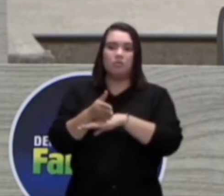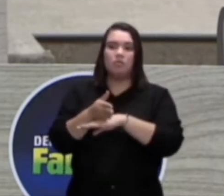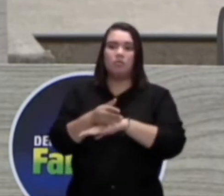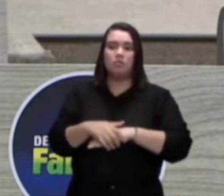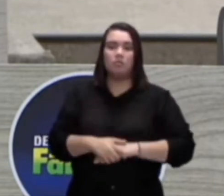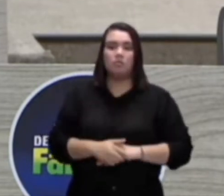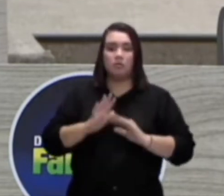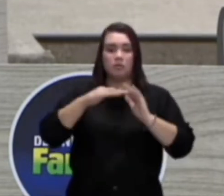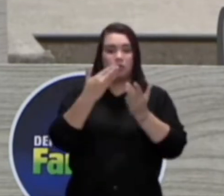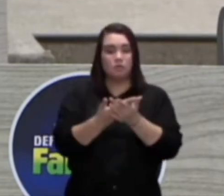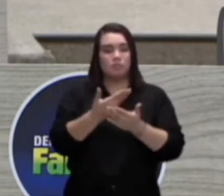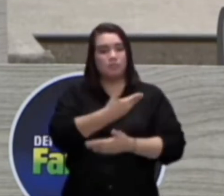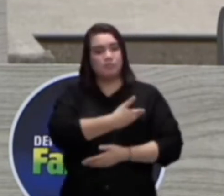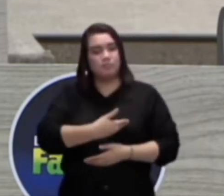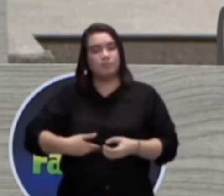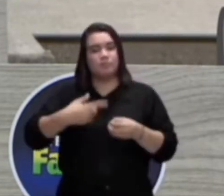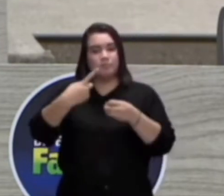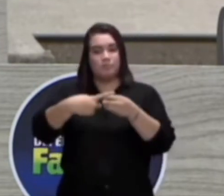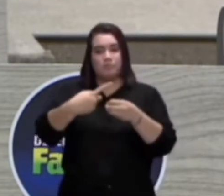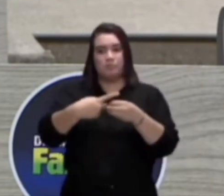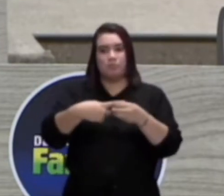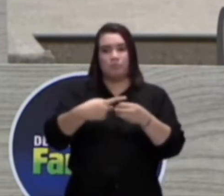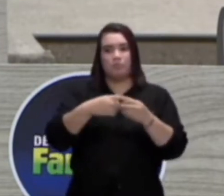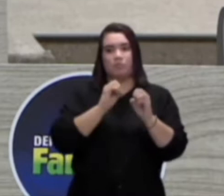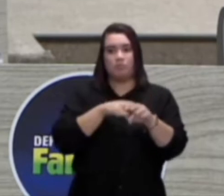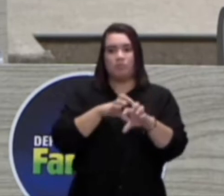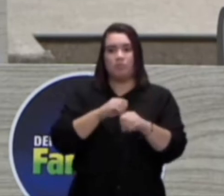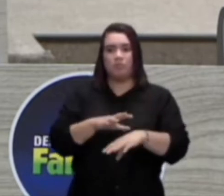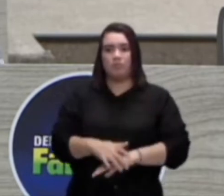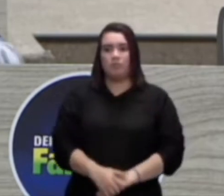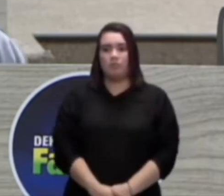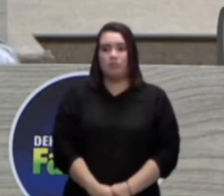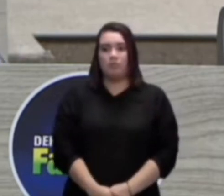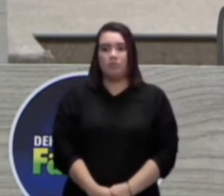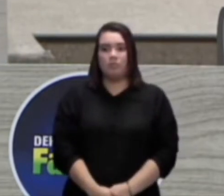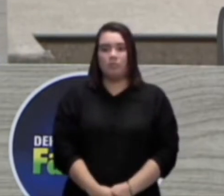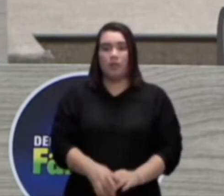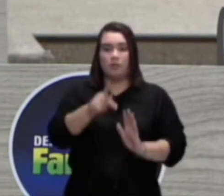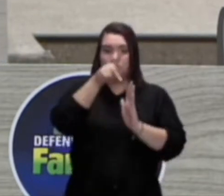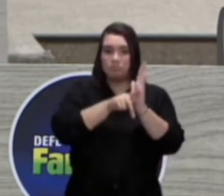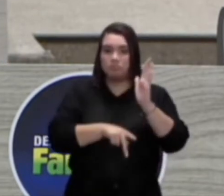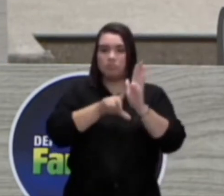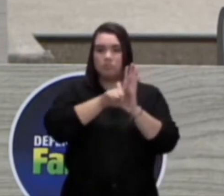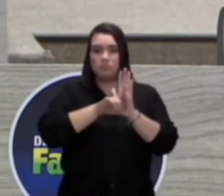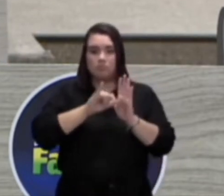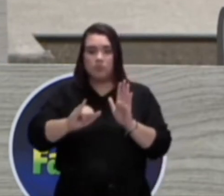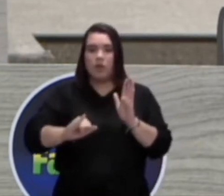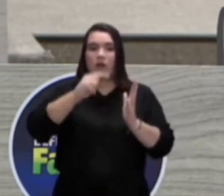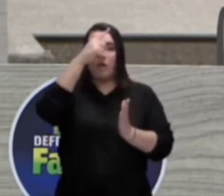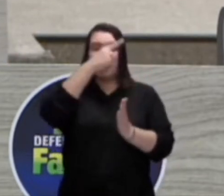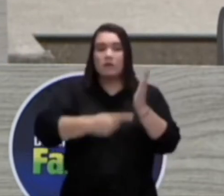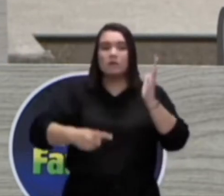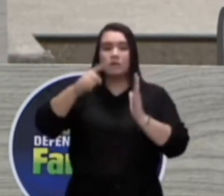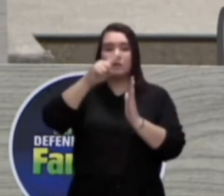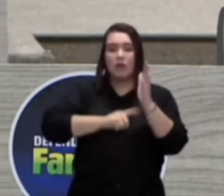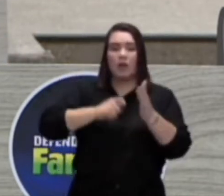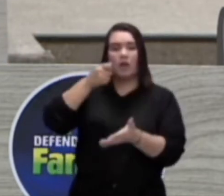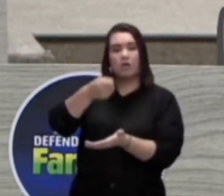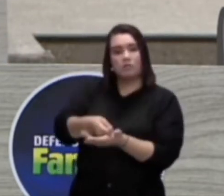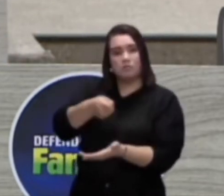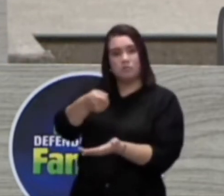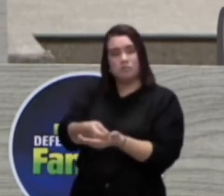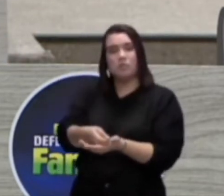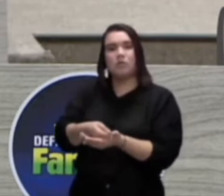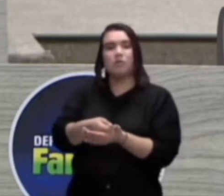presenciais da rede pública municipal de ensino. Vou repetir, projeto de lei que veda a exigência